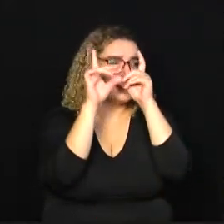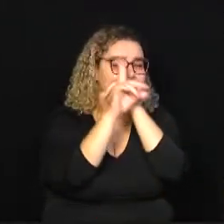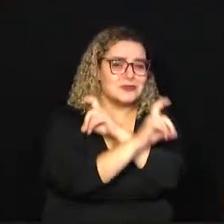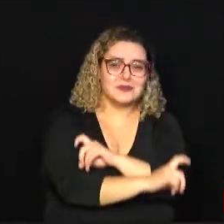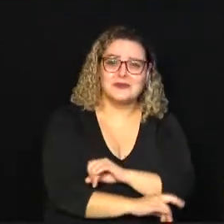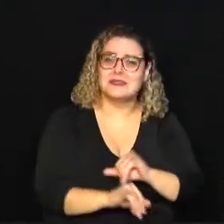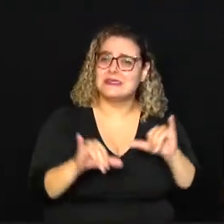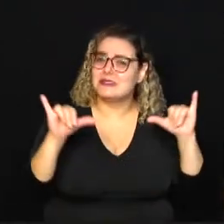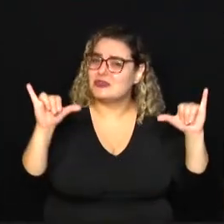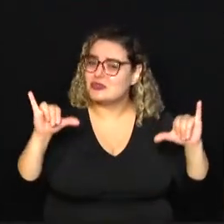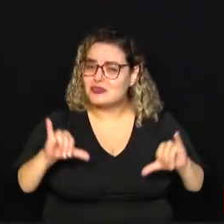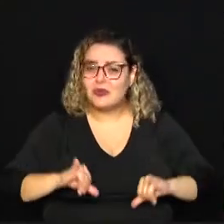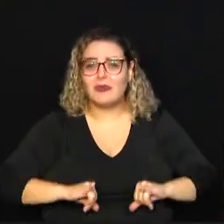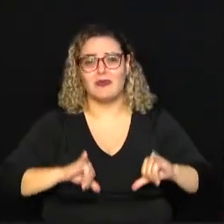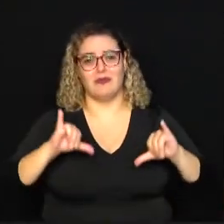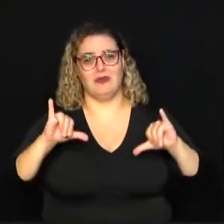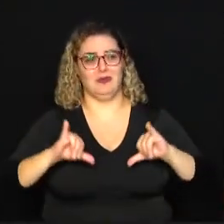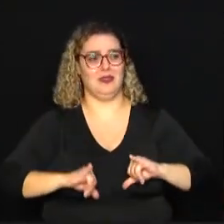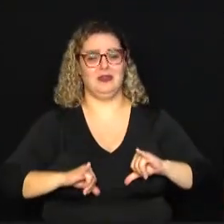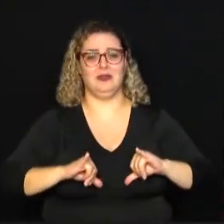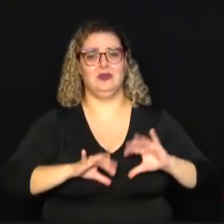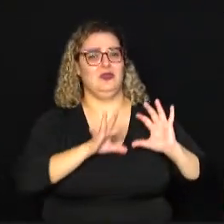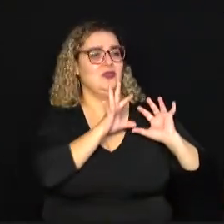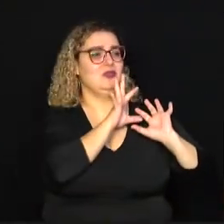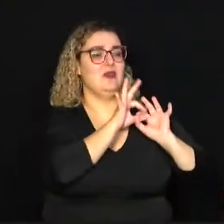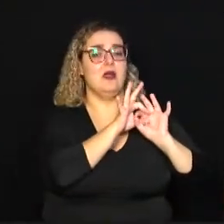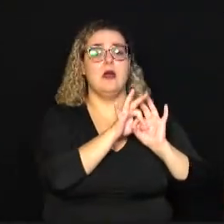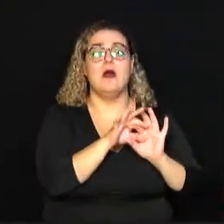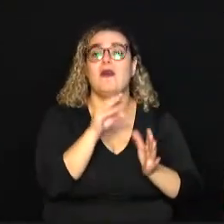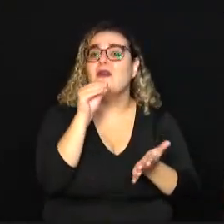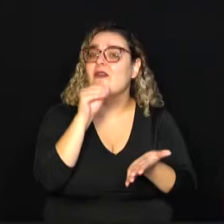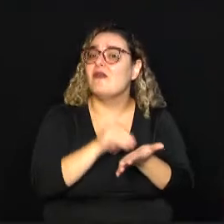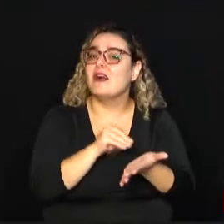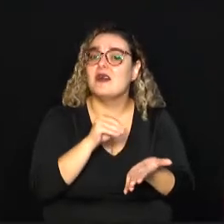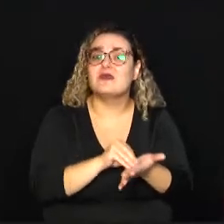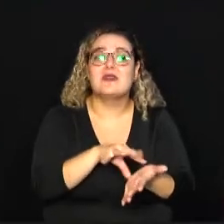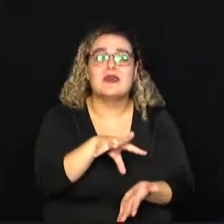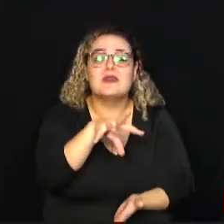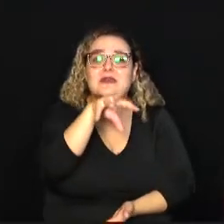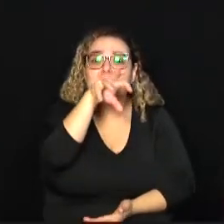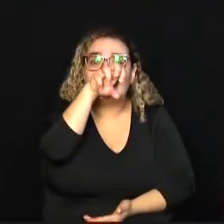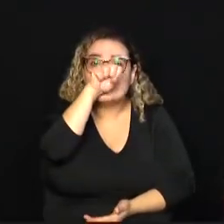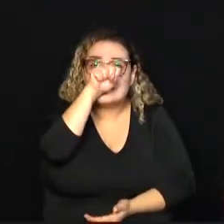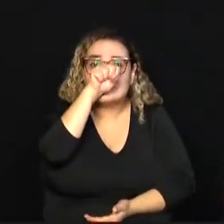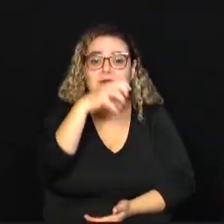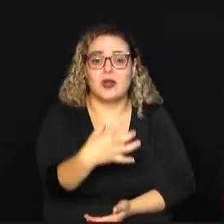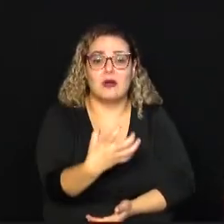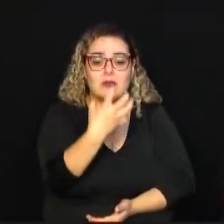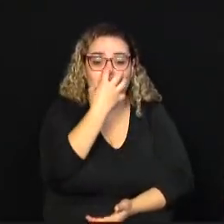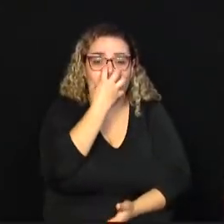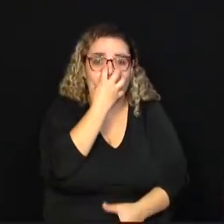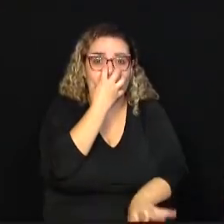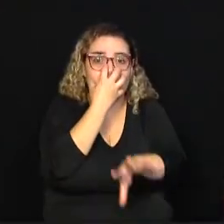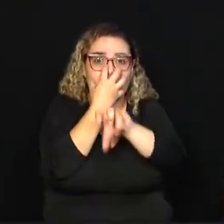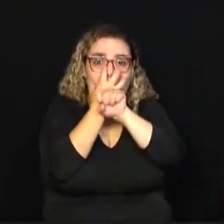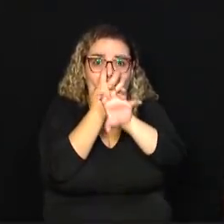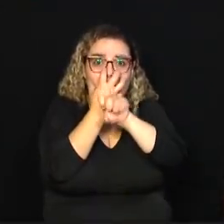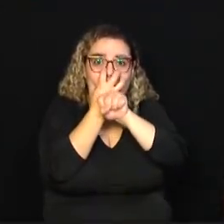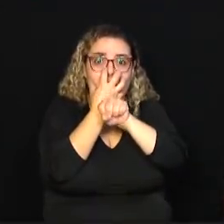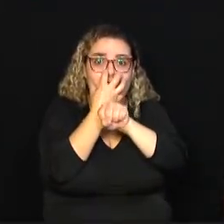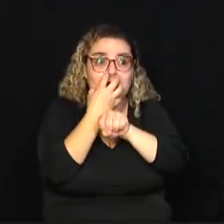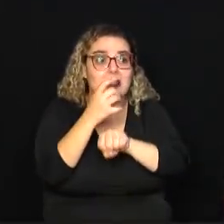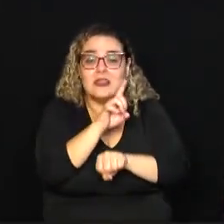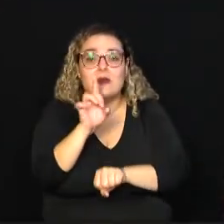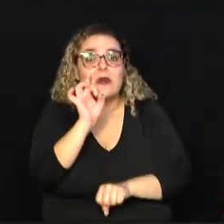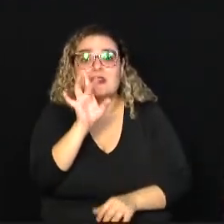imaginável, né, que foi o contexto de falta de oxigênio por catéter, falta de oxigênio numa simples máscara. Não se tratava de falta de leito de